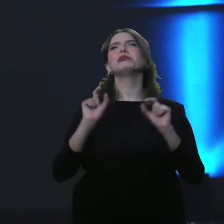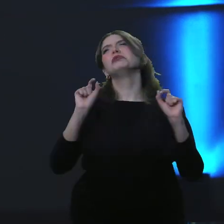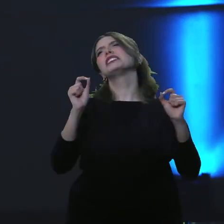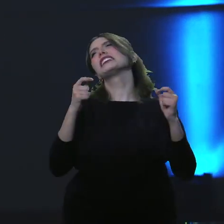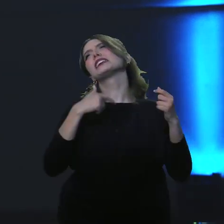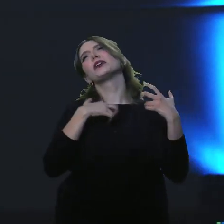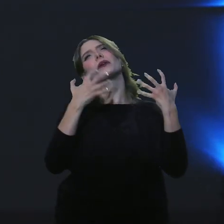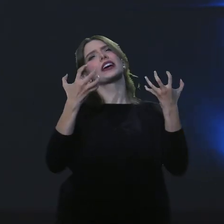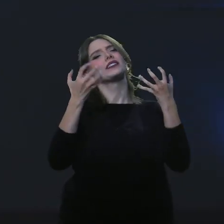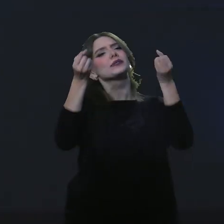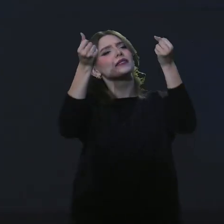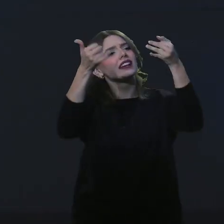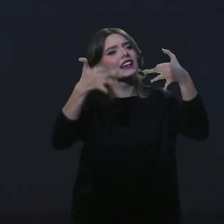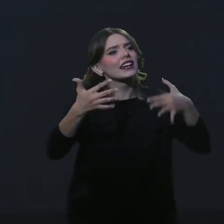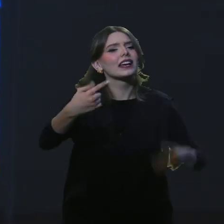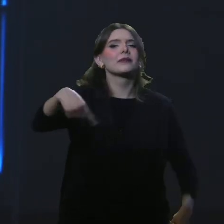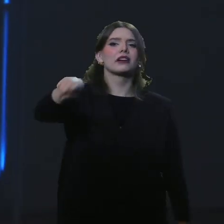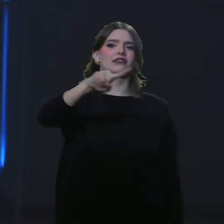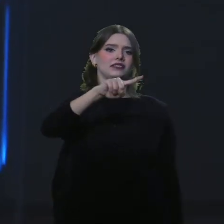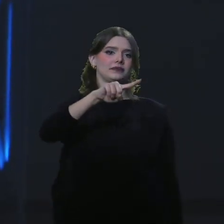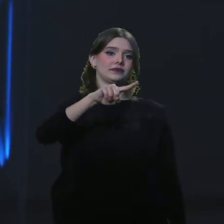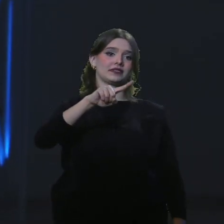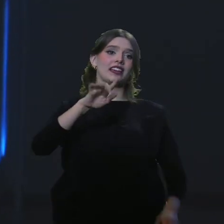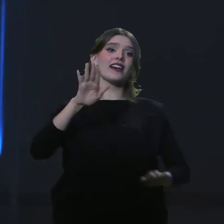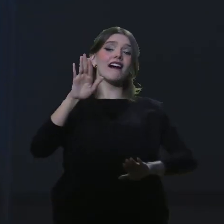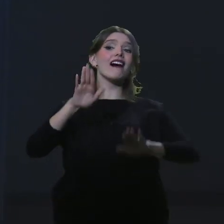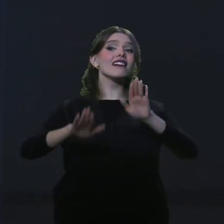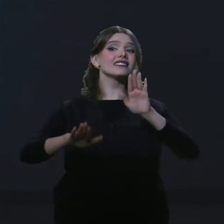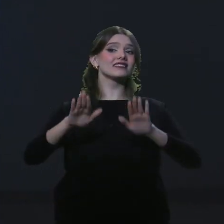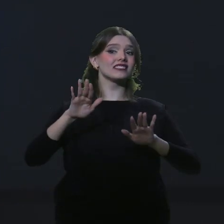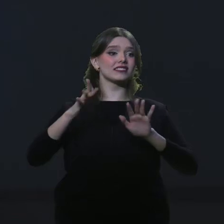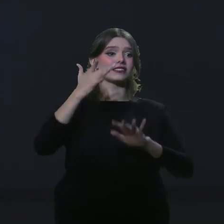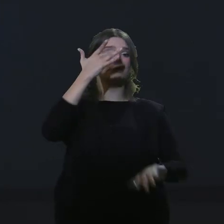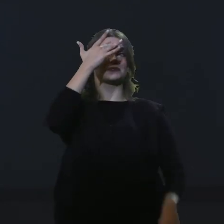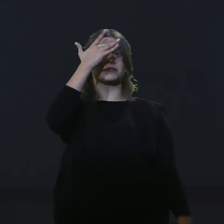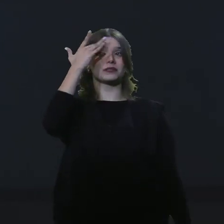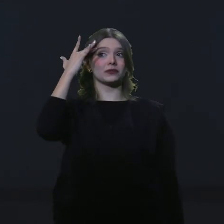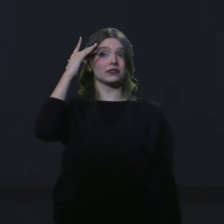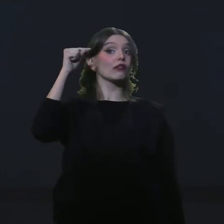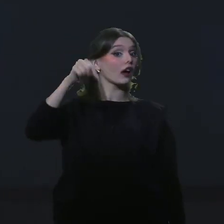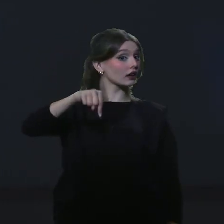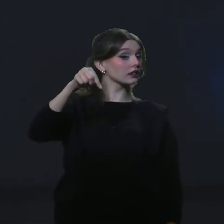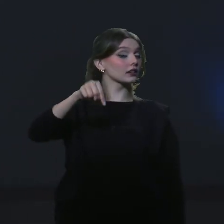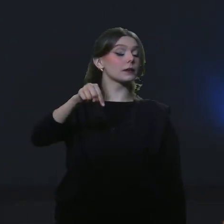irmão? Eu acredito que muitas pessoas